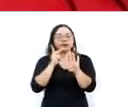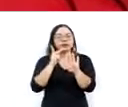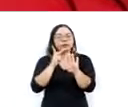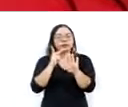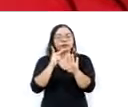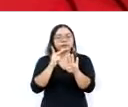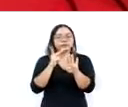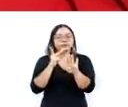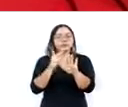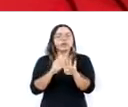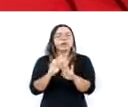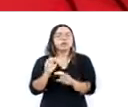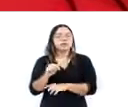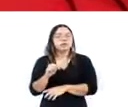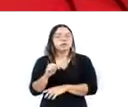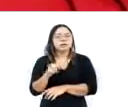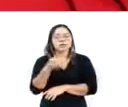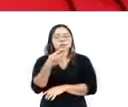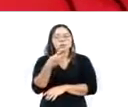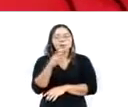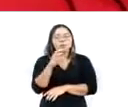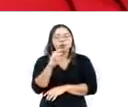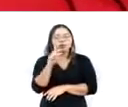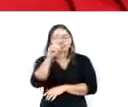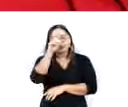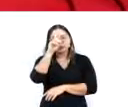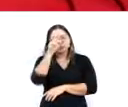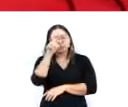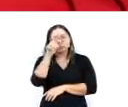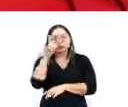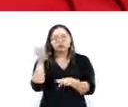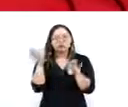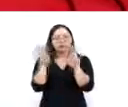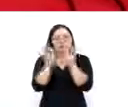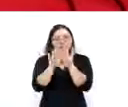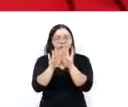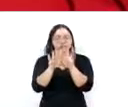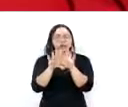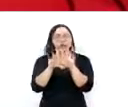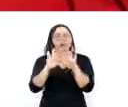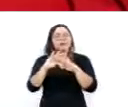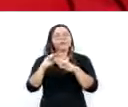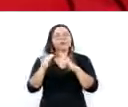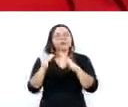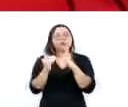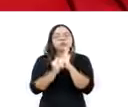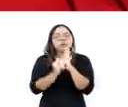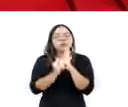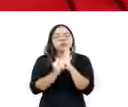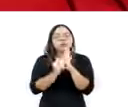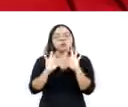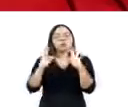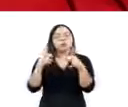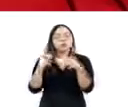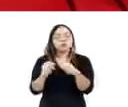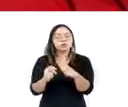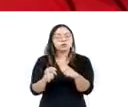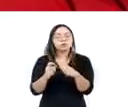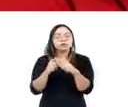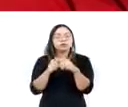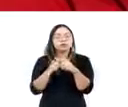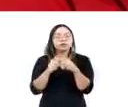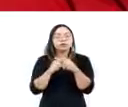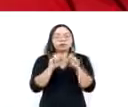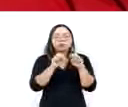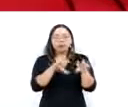mencionado, temporariamente. Seria uma quarentena. E todos que fazem a